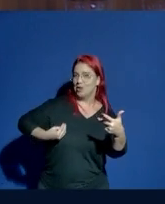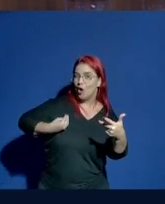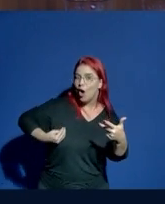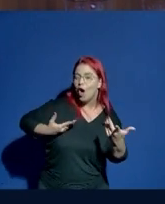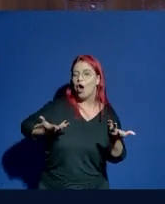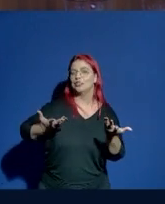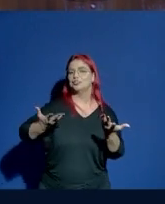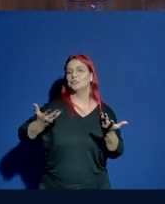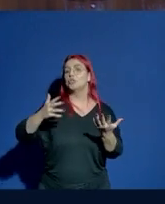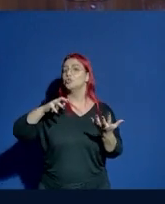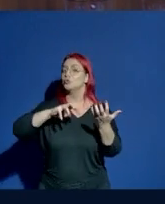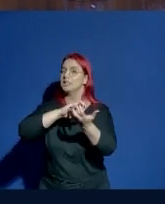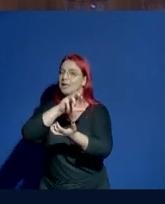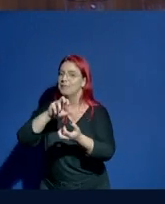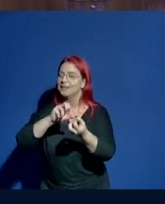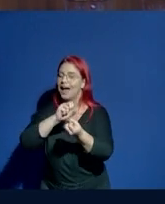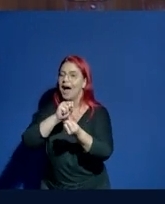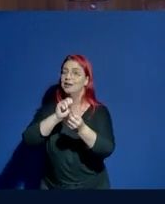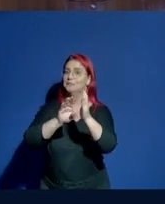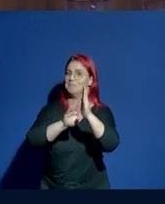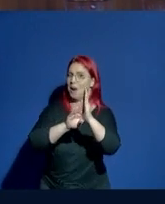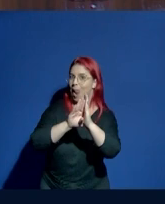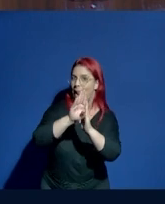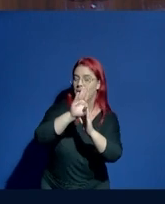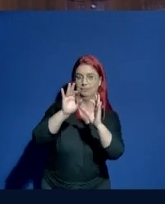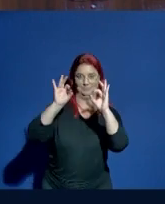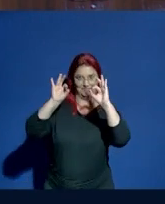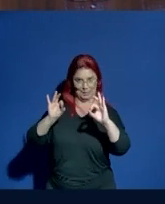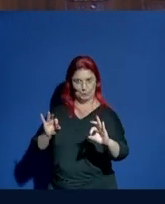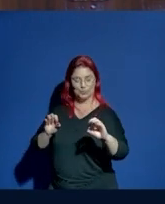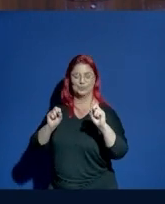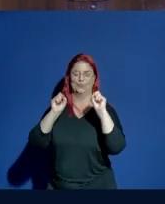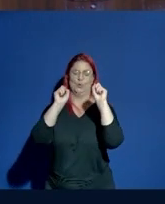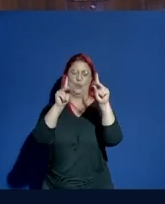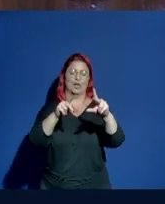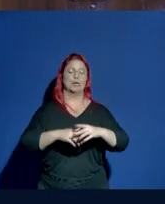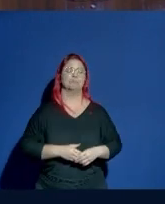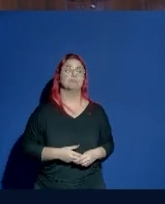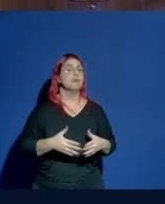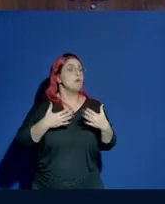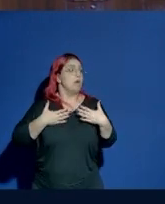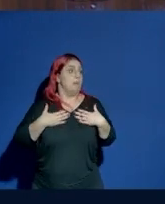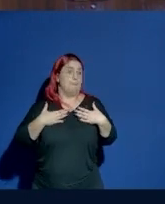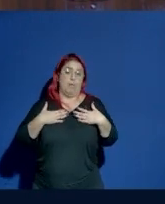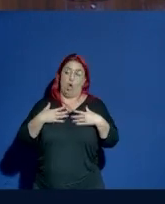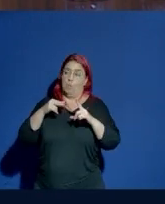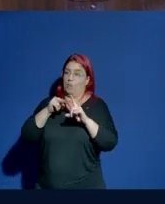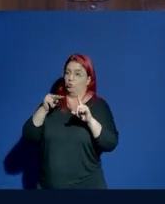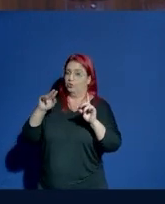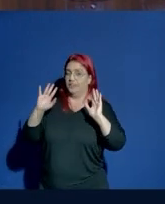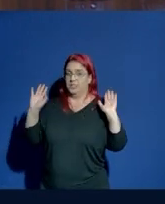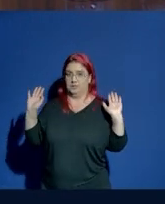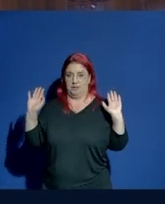sustentável, ótimo, cresce muito. Na minha visão, não sei dos meus amigos aqui,